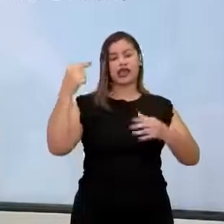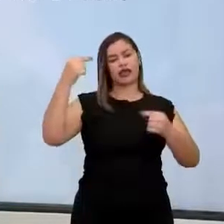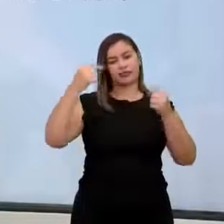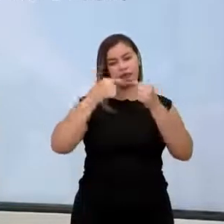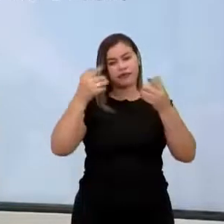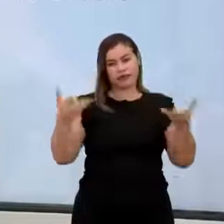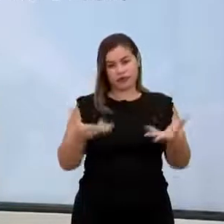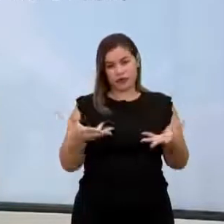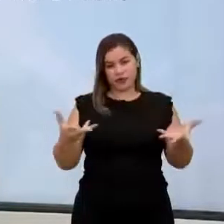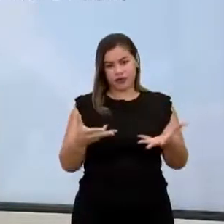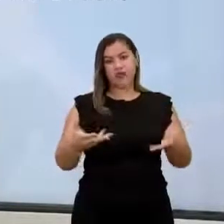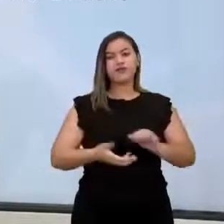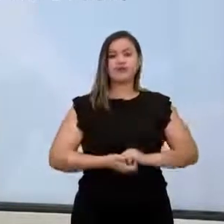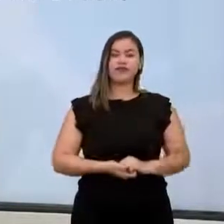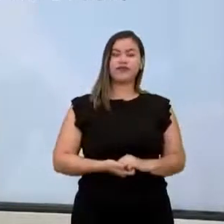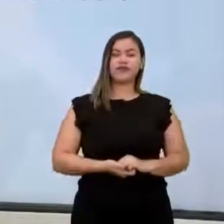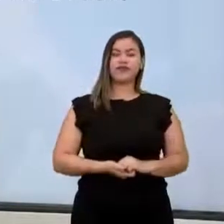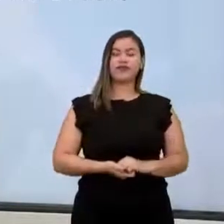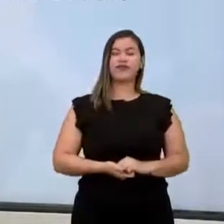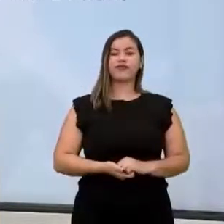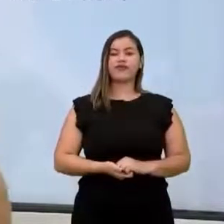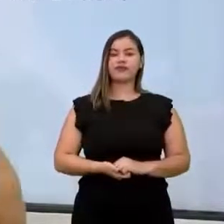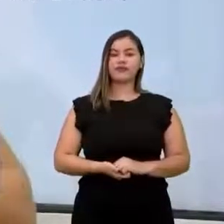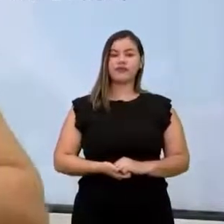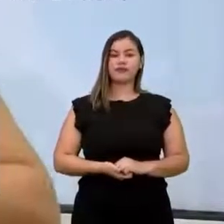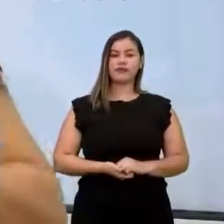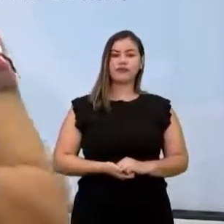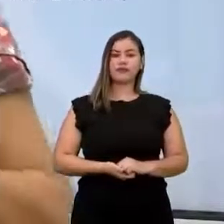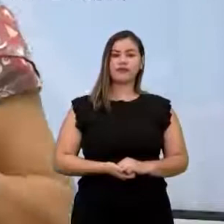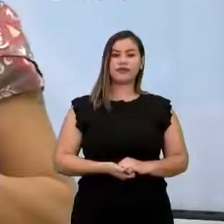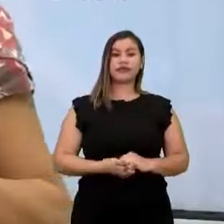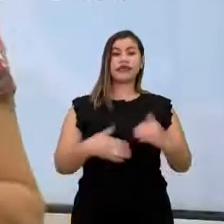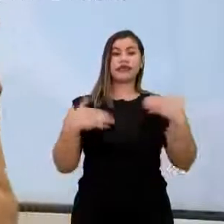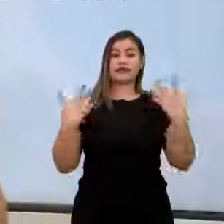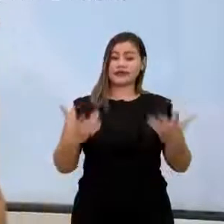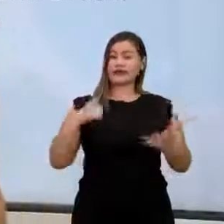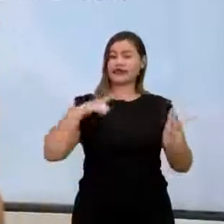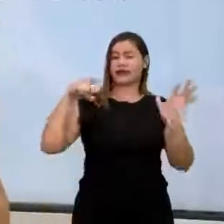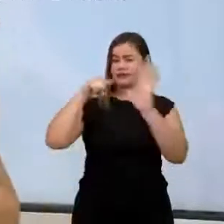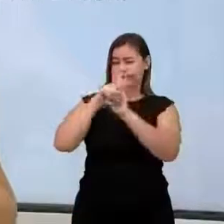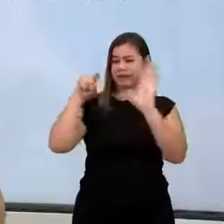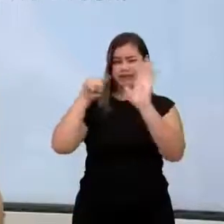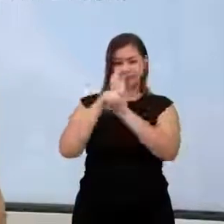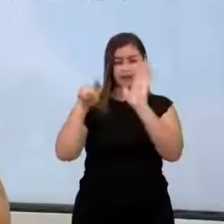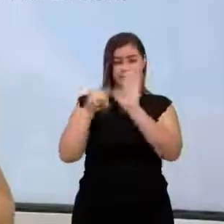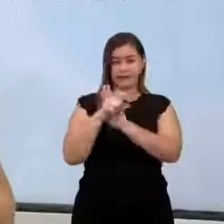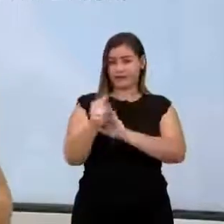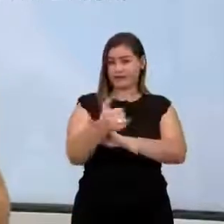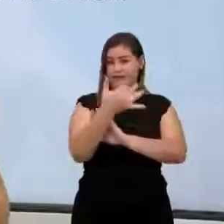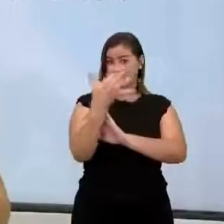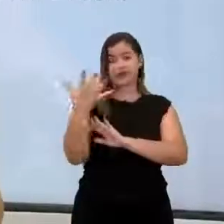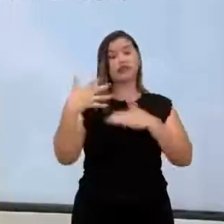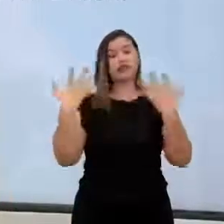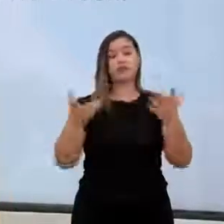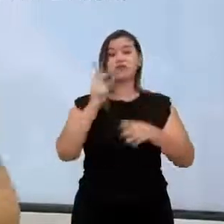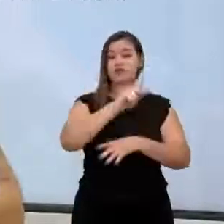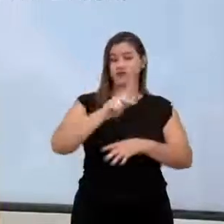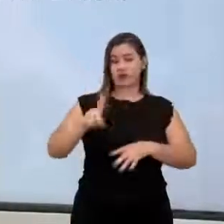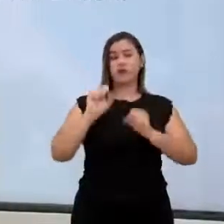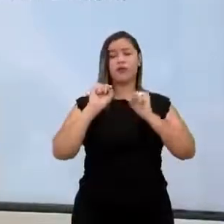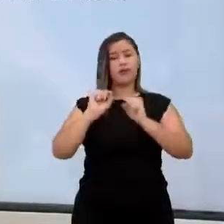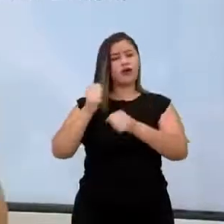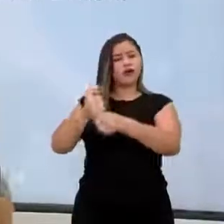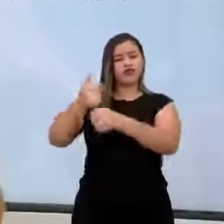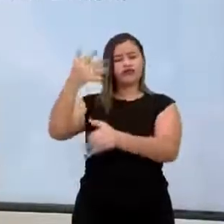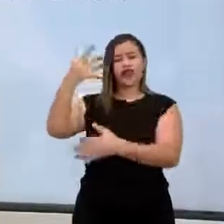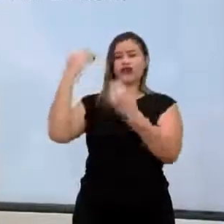realidade, trazendo para o presente. E aí, nós temos várias perguntas hoje. Então, assim, professores, participem, tragam o